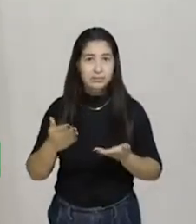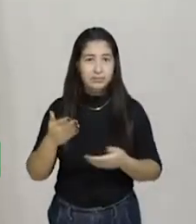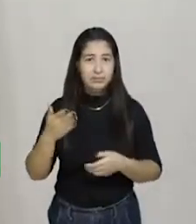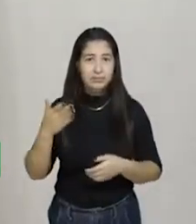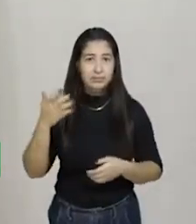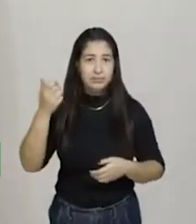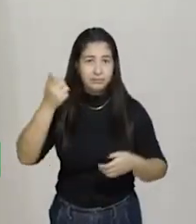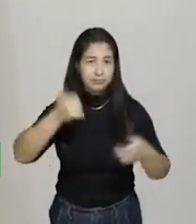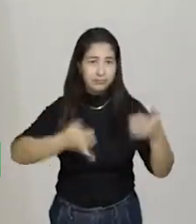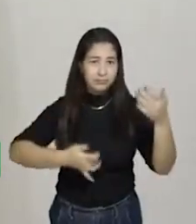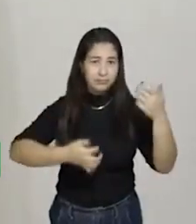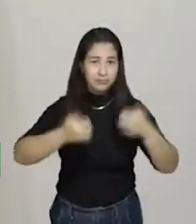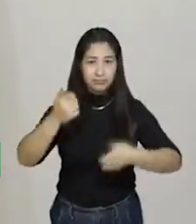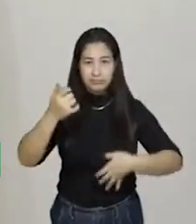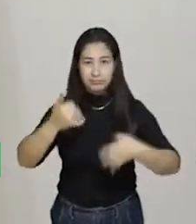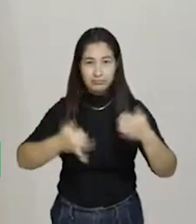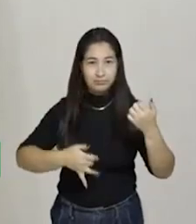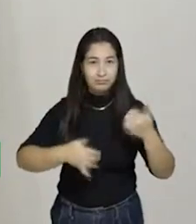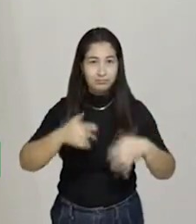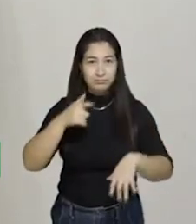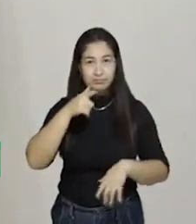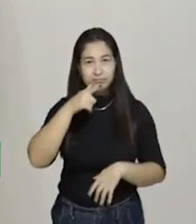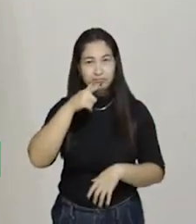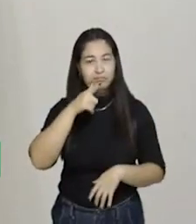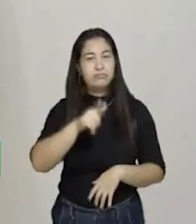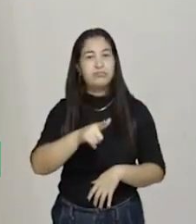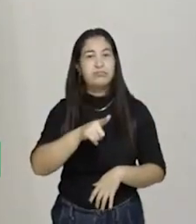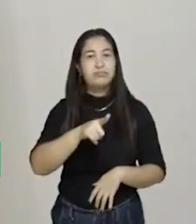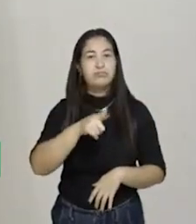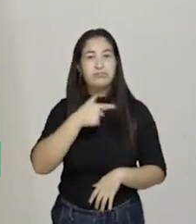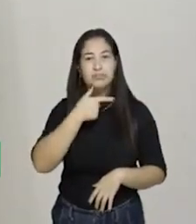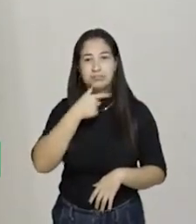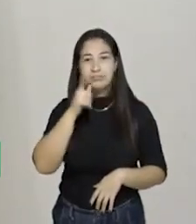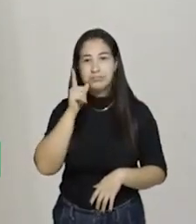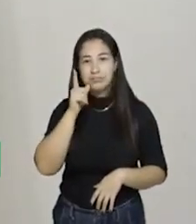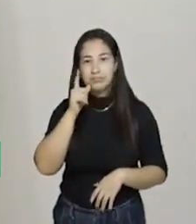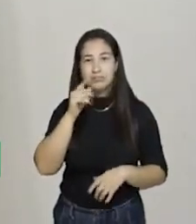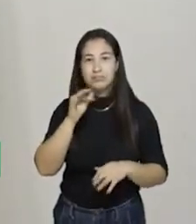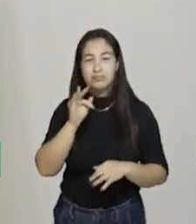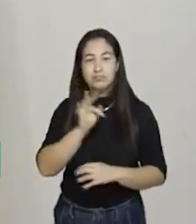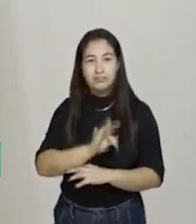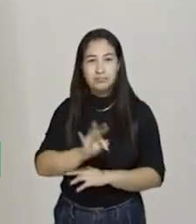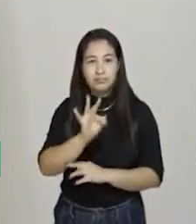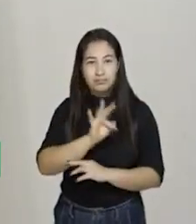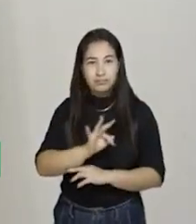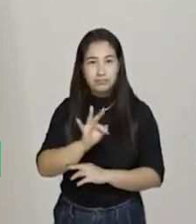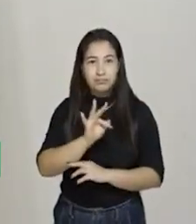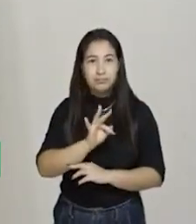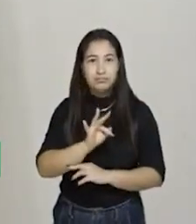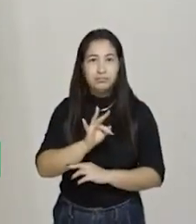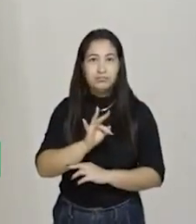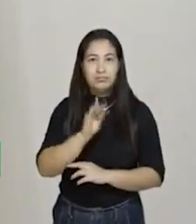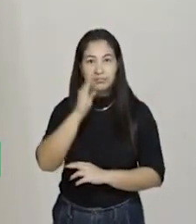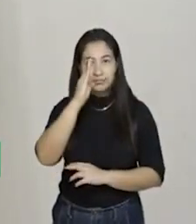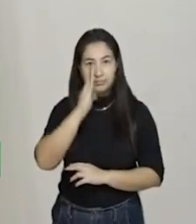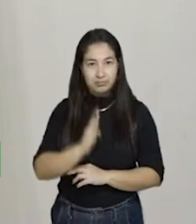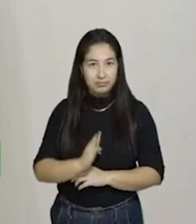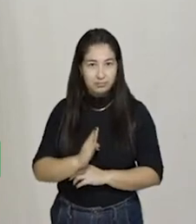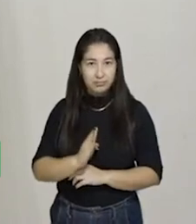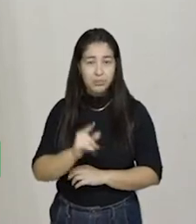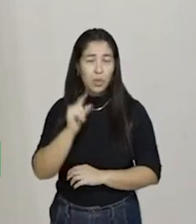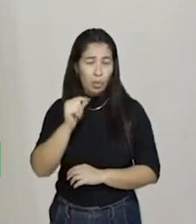sobre a conquista do dia de ontem sobre a universidade gratuita tenho pouco a falar sobre isso